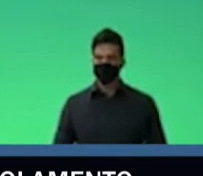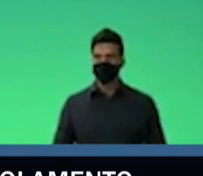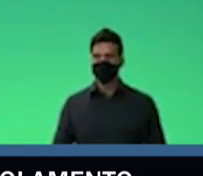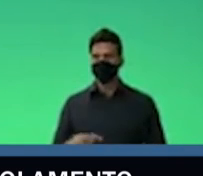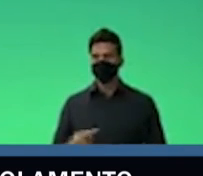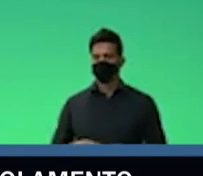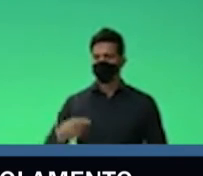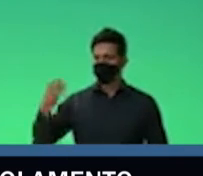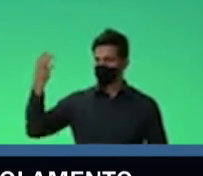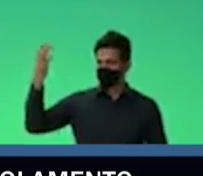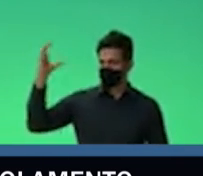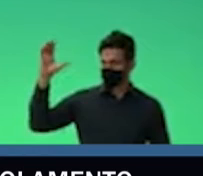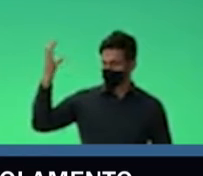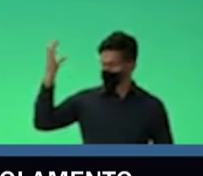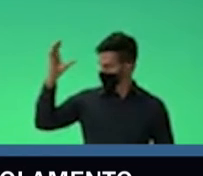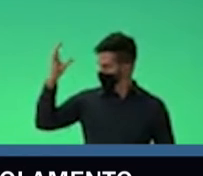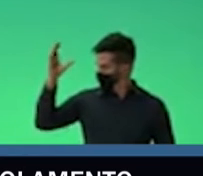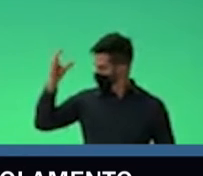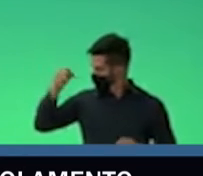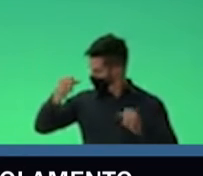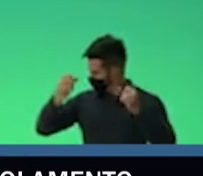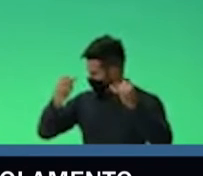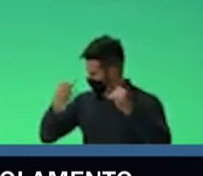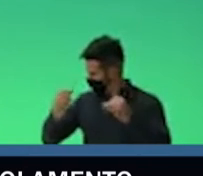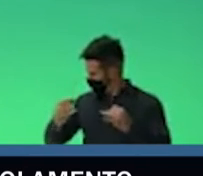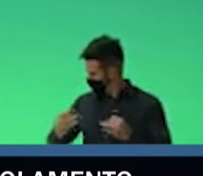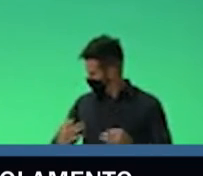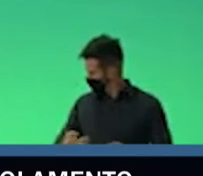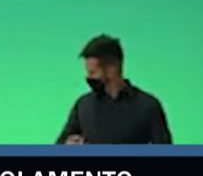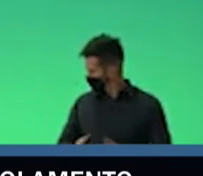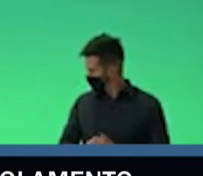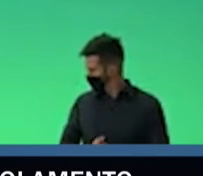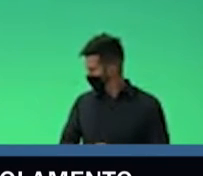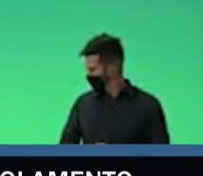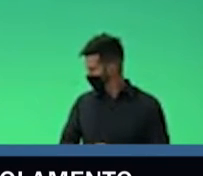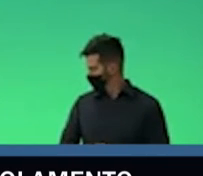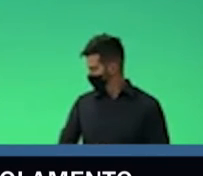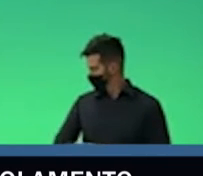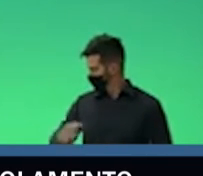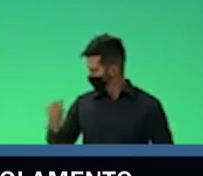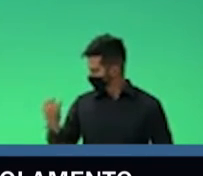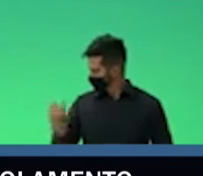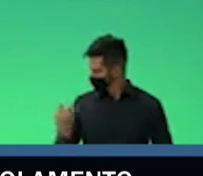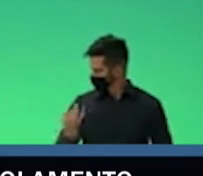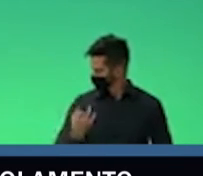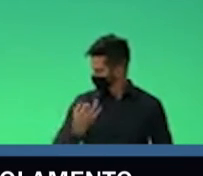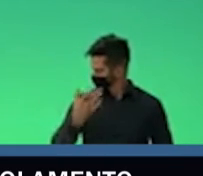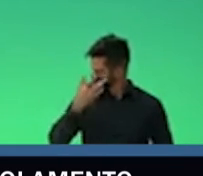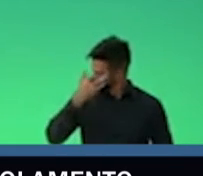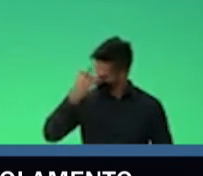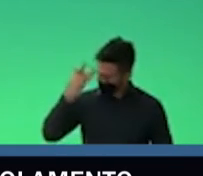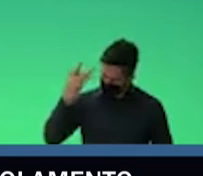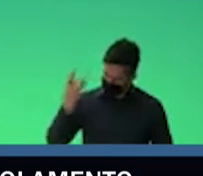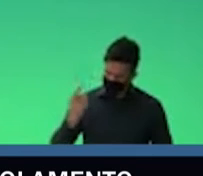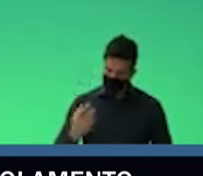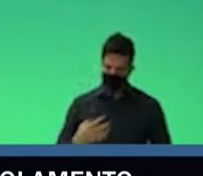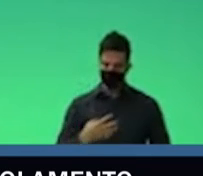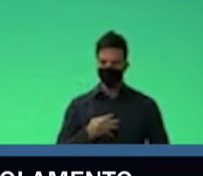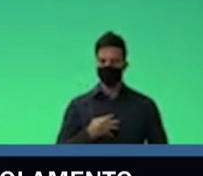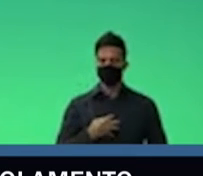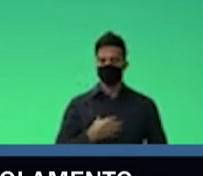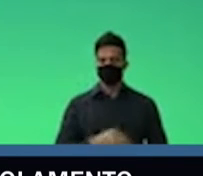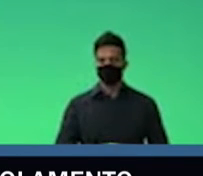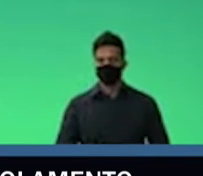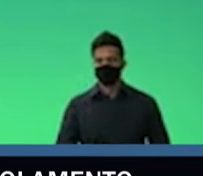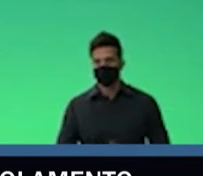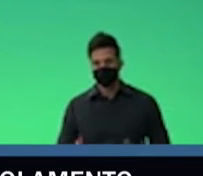porque a ciência explica a aglomeração. E essa cepa, essa variante que